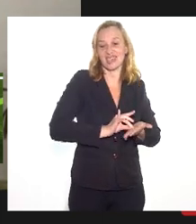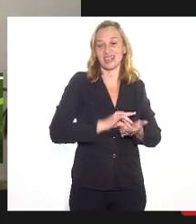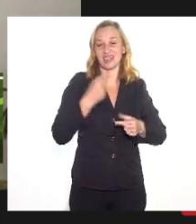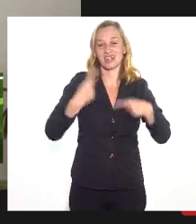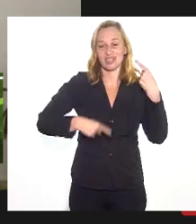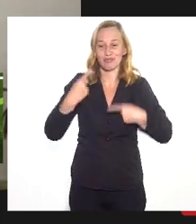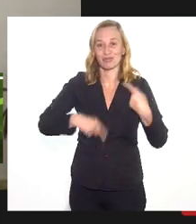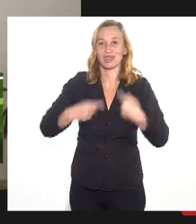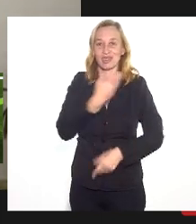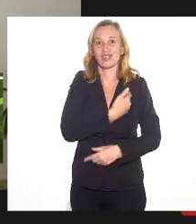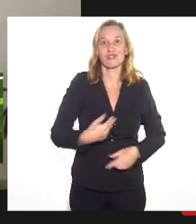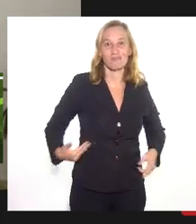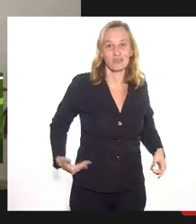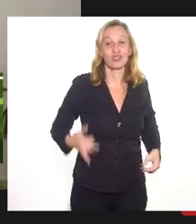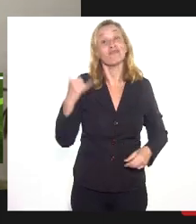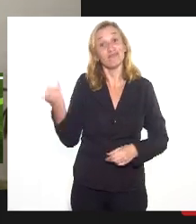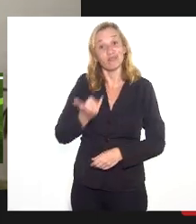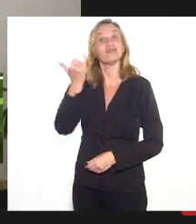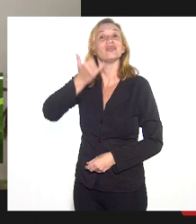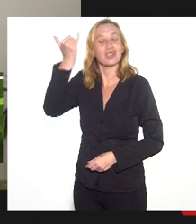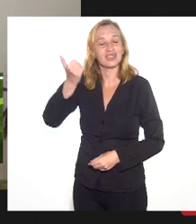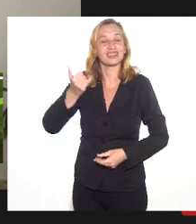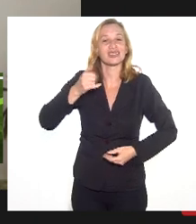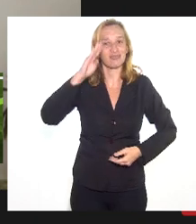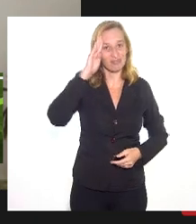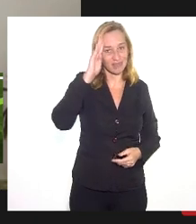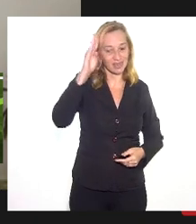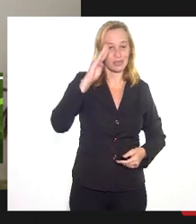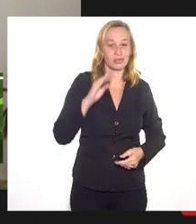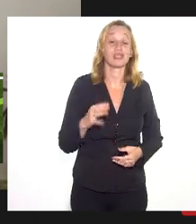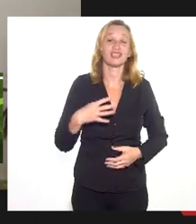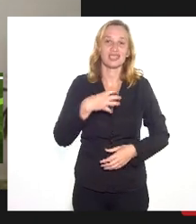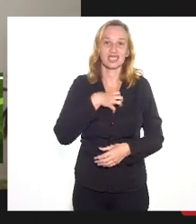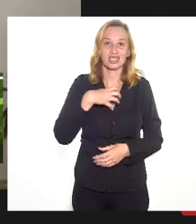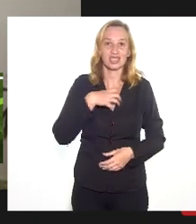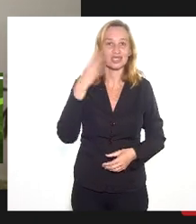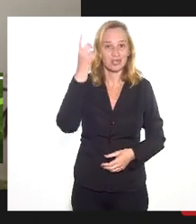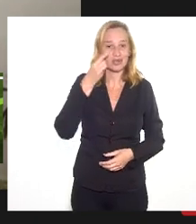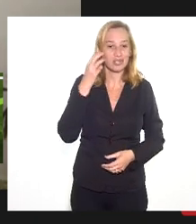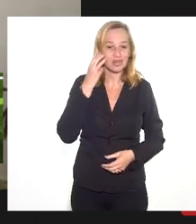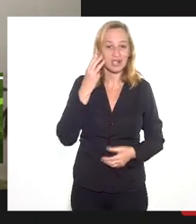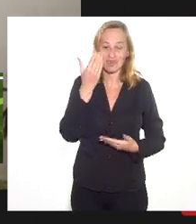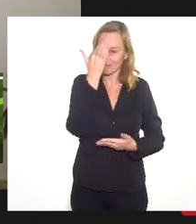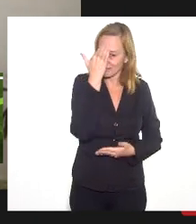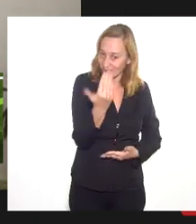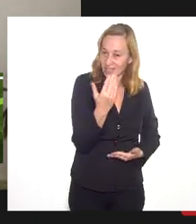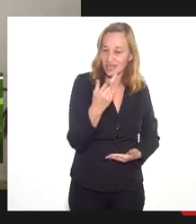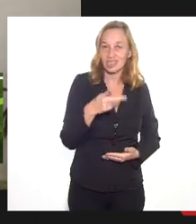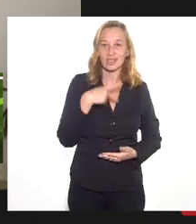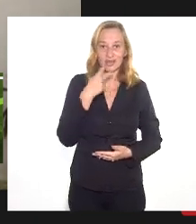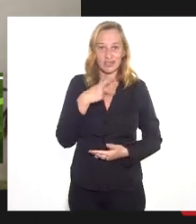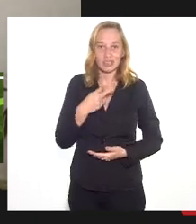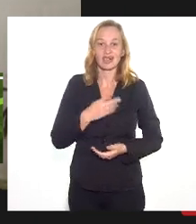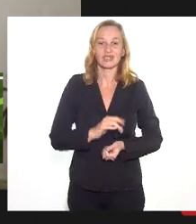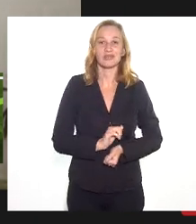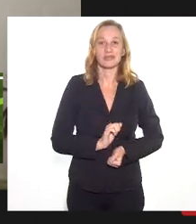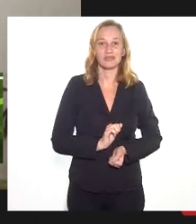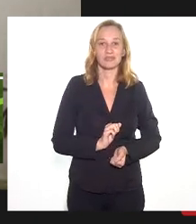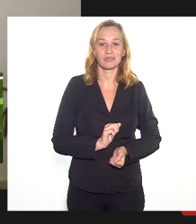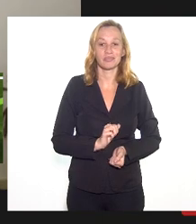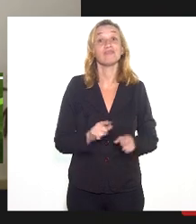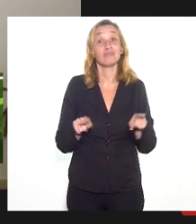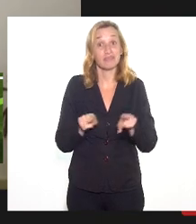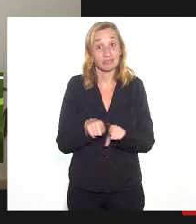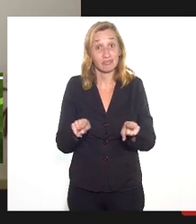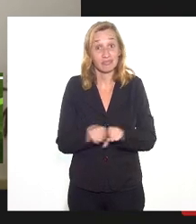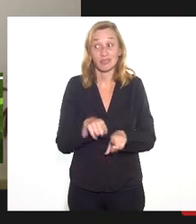políticas públicas importantes e essenciais. Então, nesse sentido, Valdec, agradecer a sua participação e